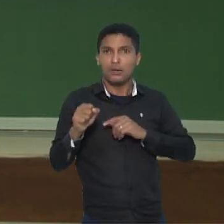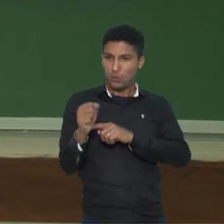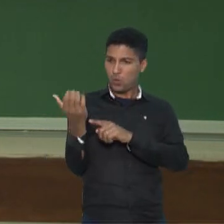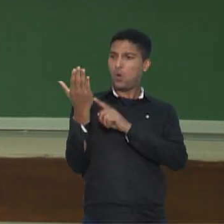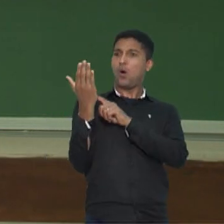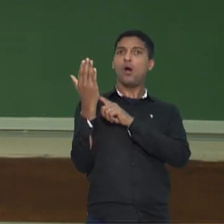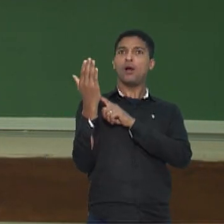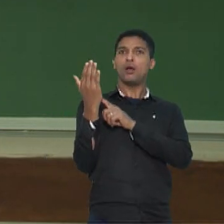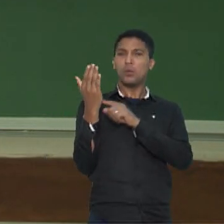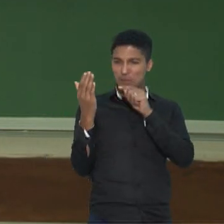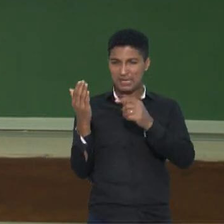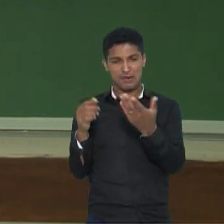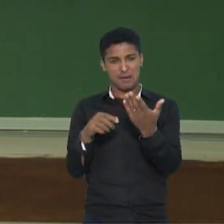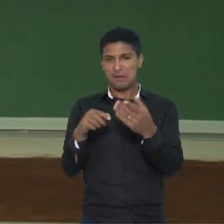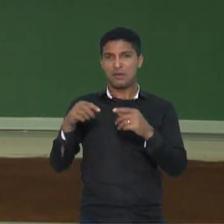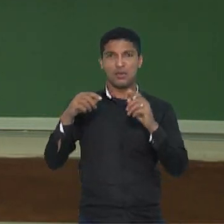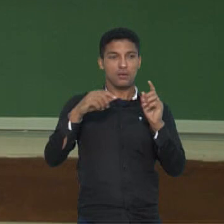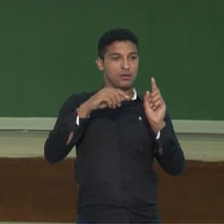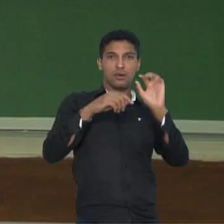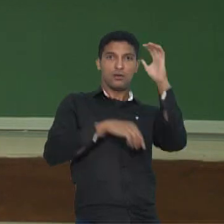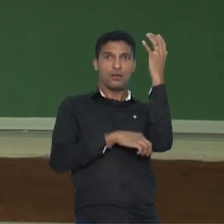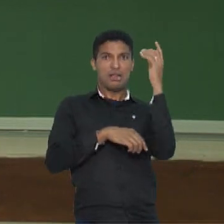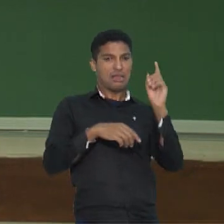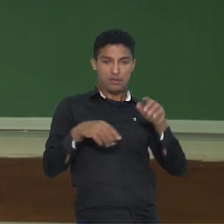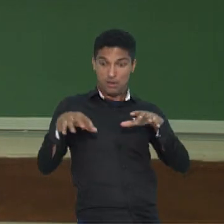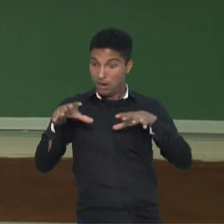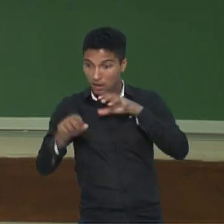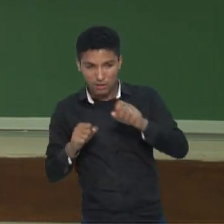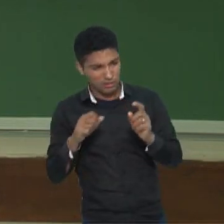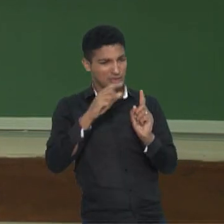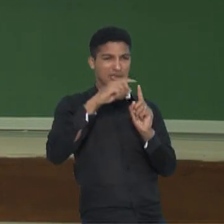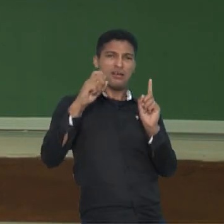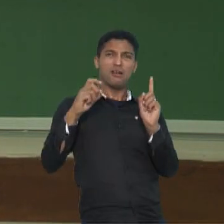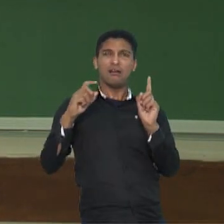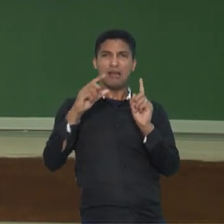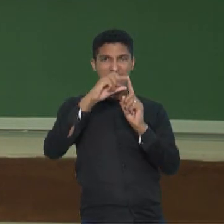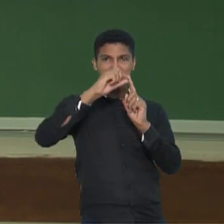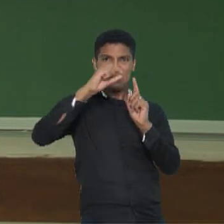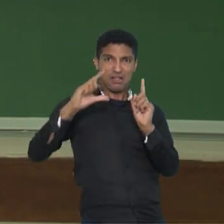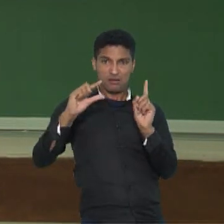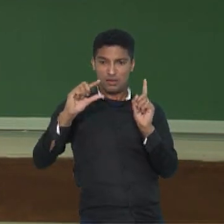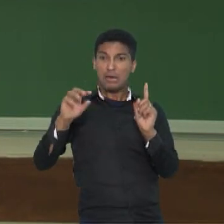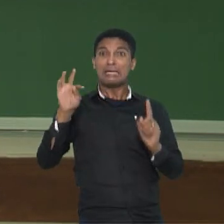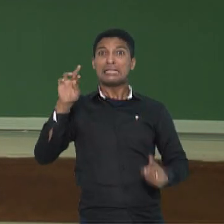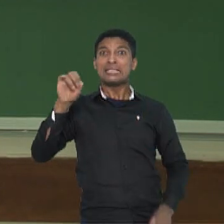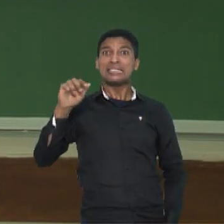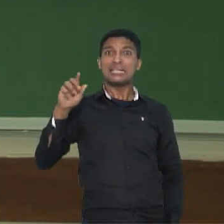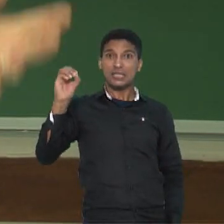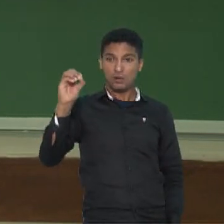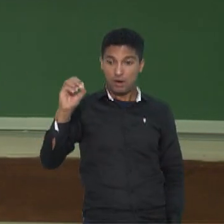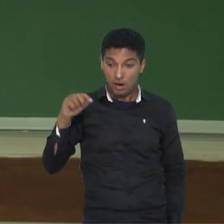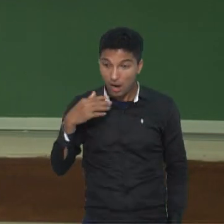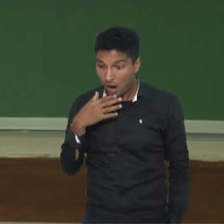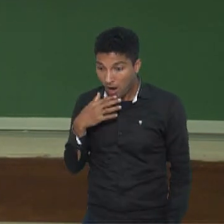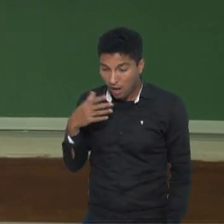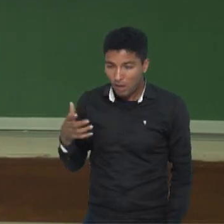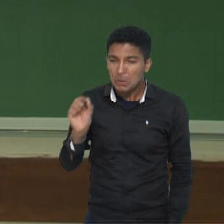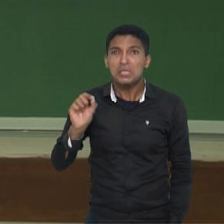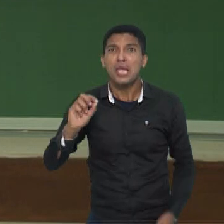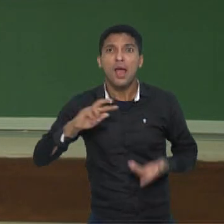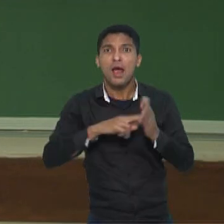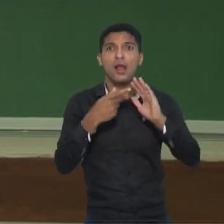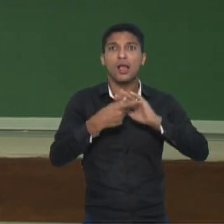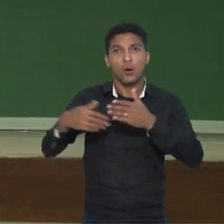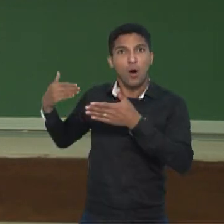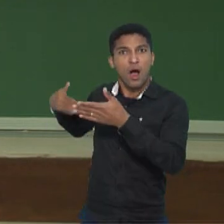um trigo. E o trigo, então, se tornou comida e aqui o pessoal aprendeu a plantar. Por exemplo, Mesopotâmia